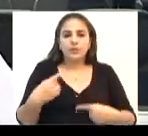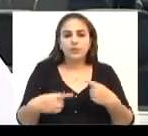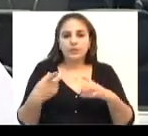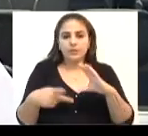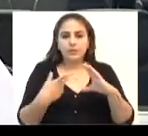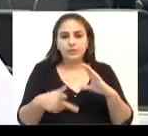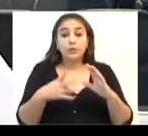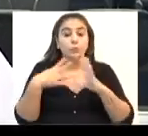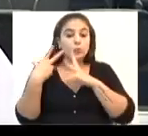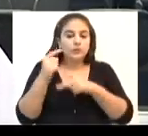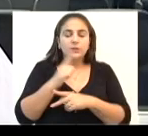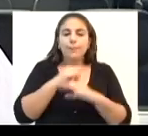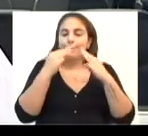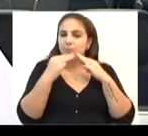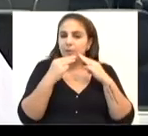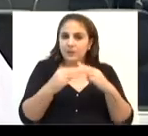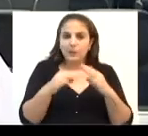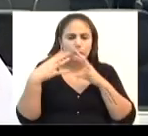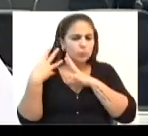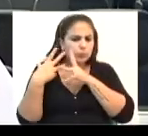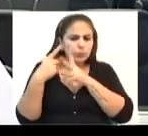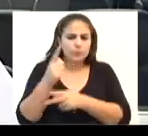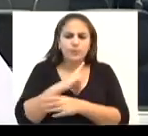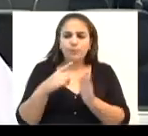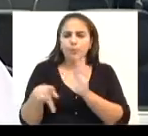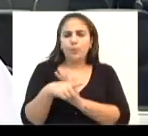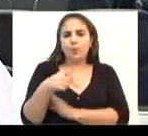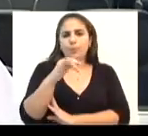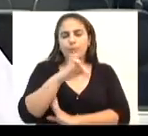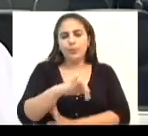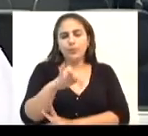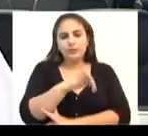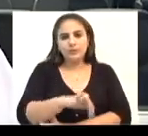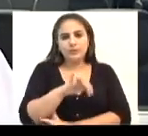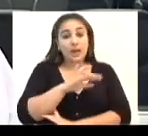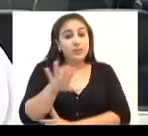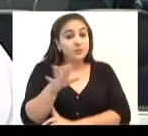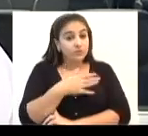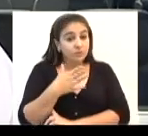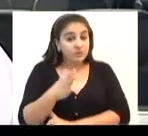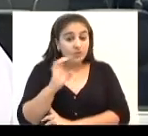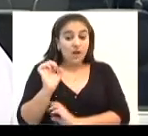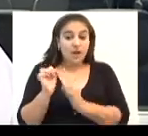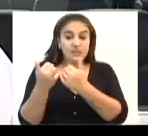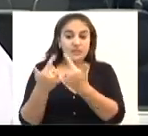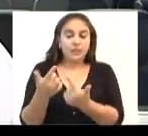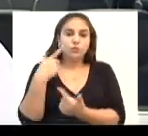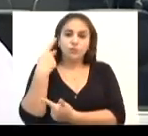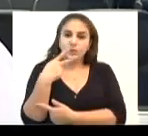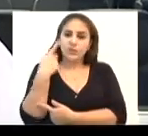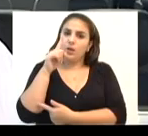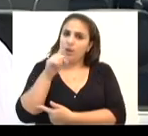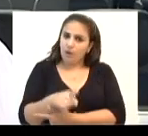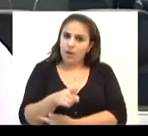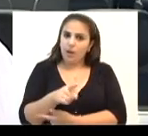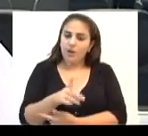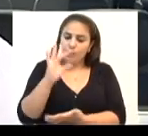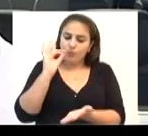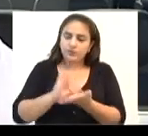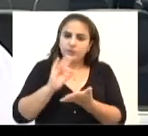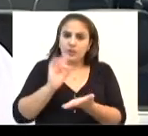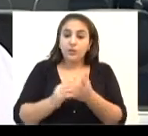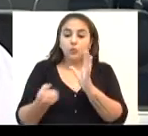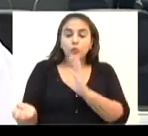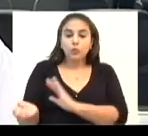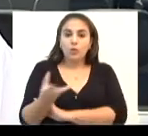eles têm o seu mérito, todos eles têm a sua importância. Talvez nem sempre a ação do vereador seja a constituição de